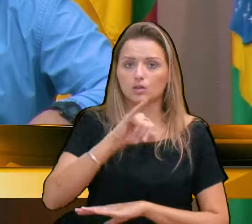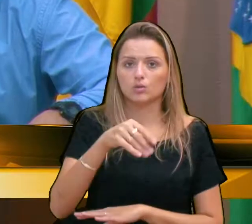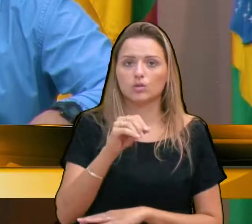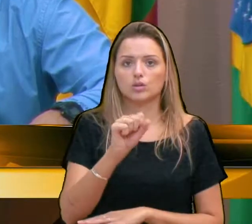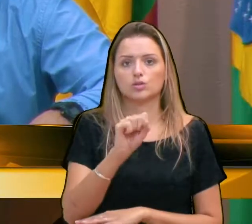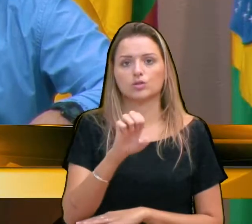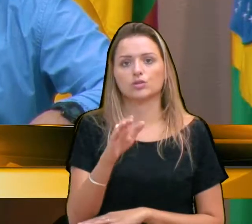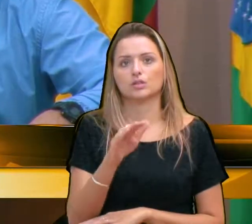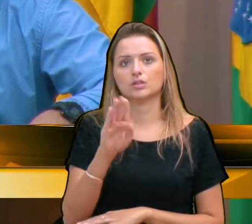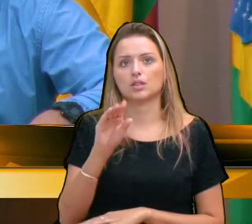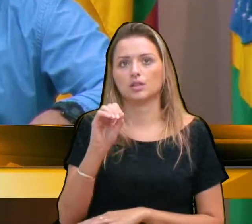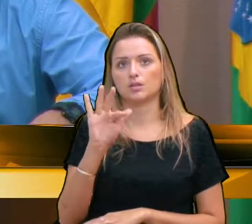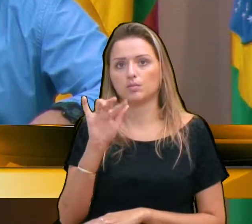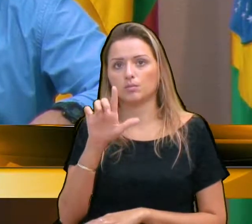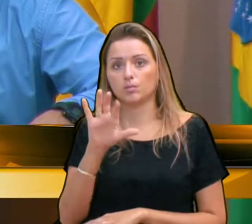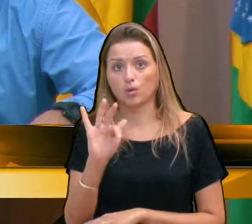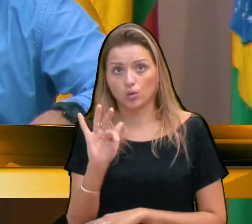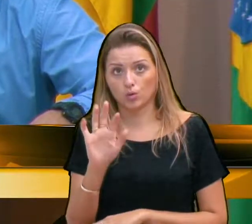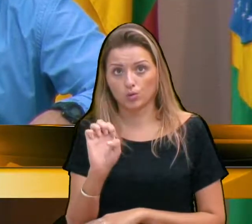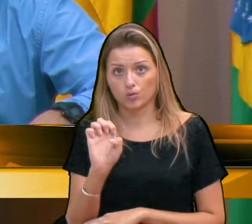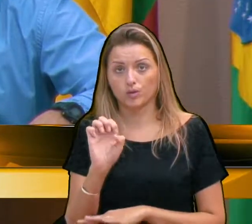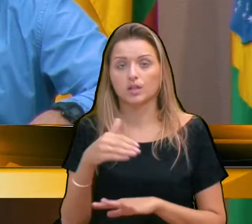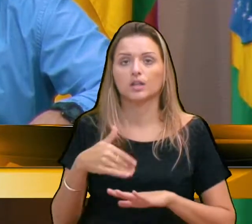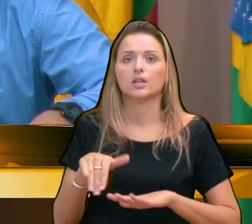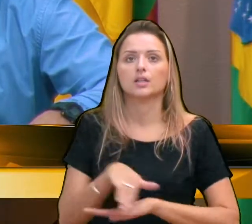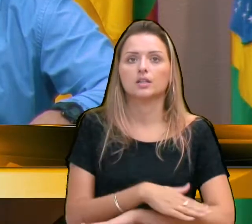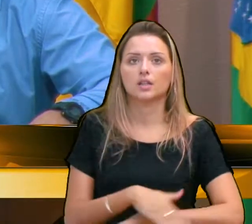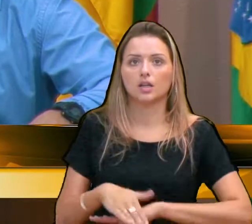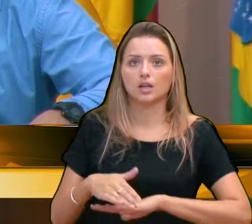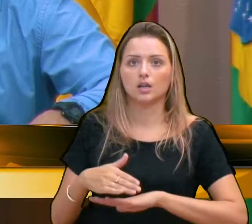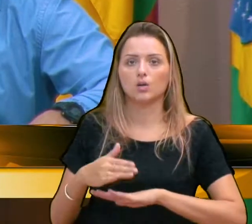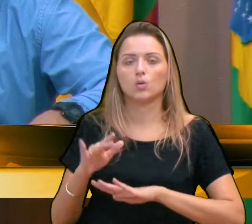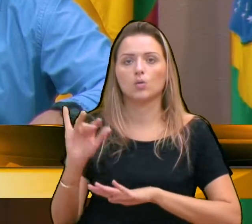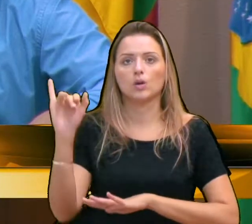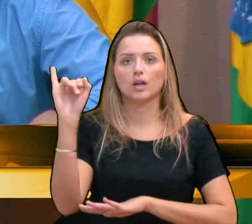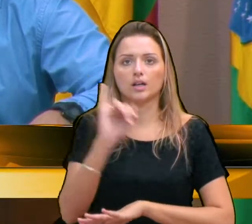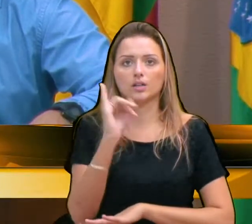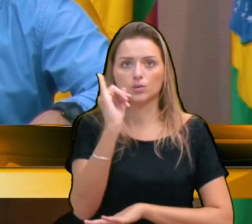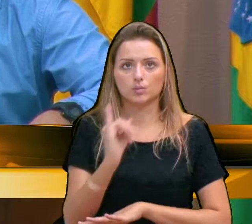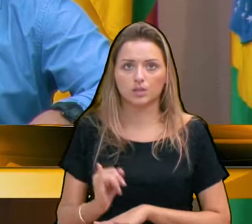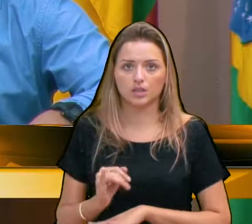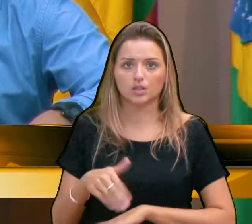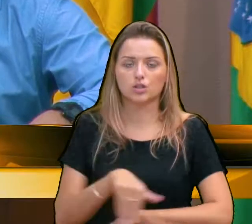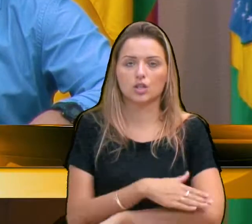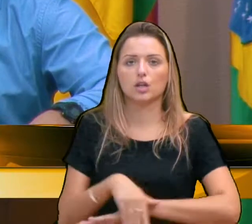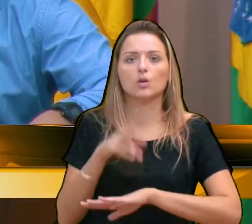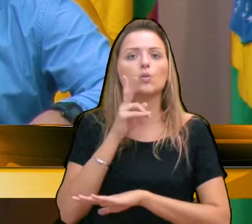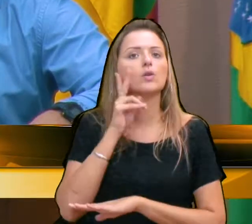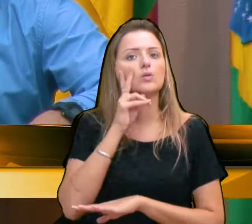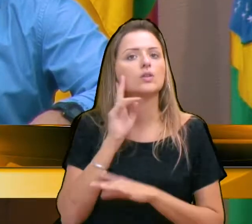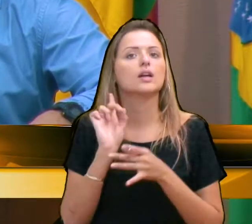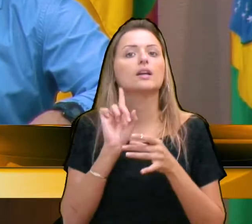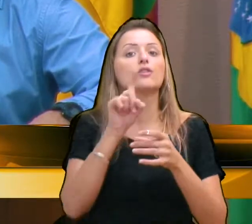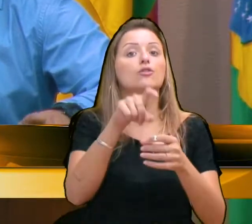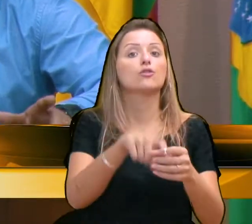ali, vai para a terceira légua, atravessa a estrada do Migrante, acessa a estrada do Vinho e volta lá embaixo,